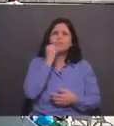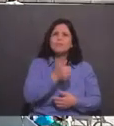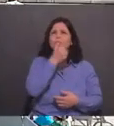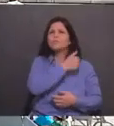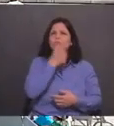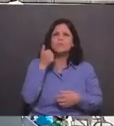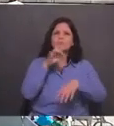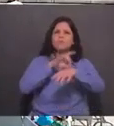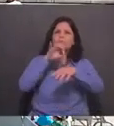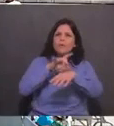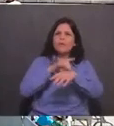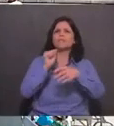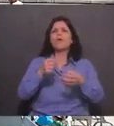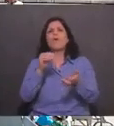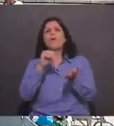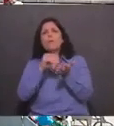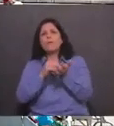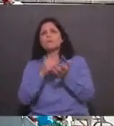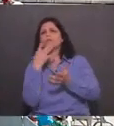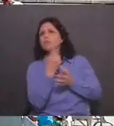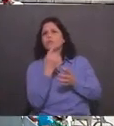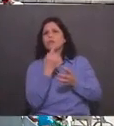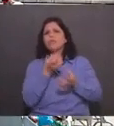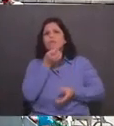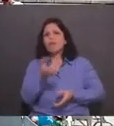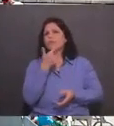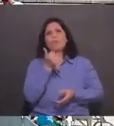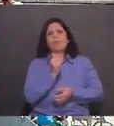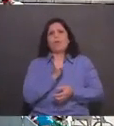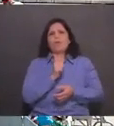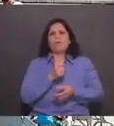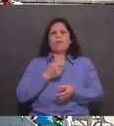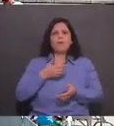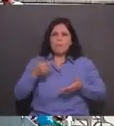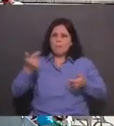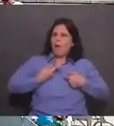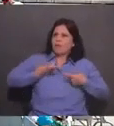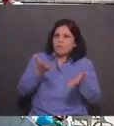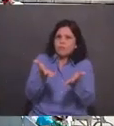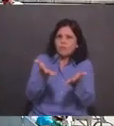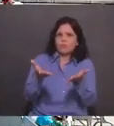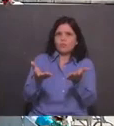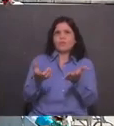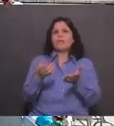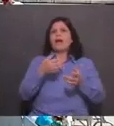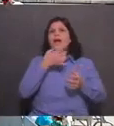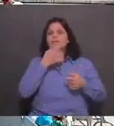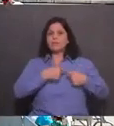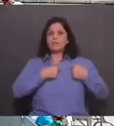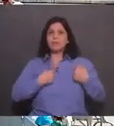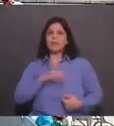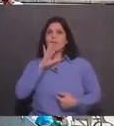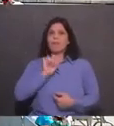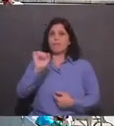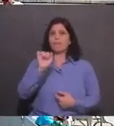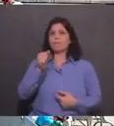da pobreza ou da solidão. Uma sociedade com coração de mãe cria as condições